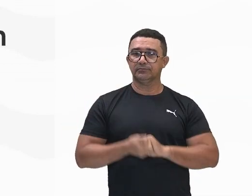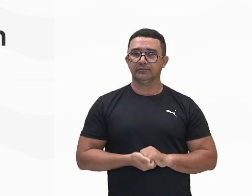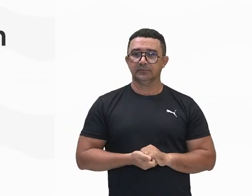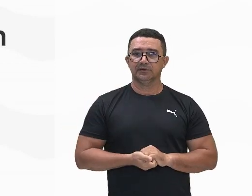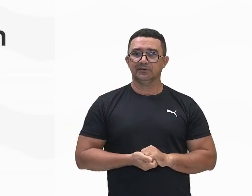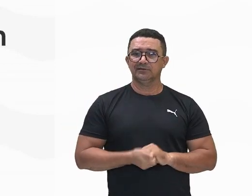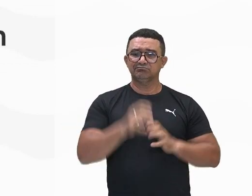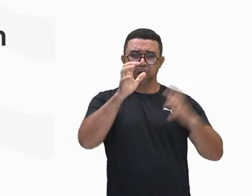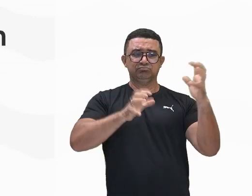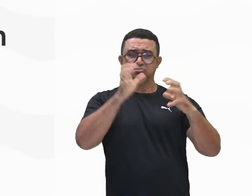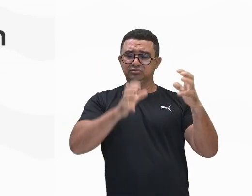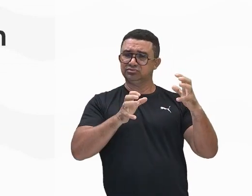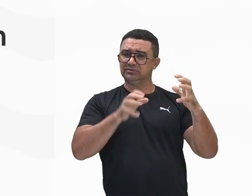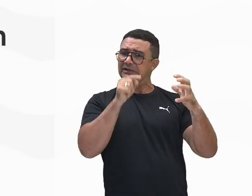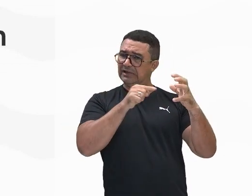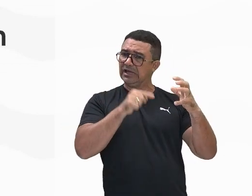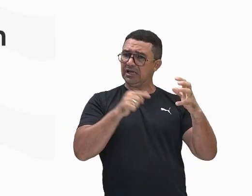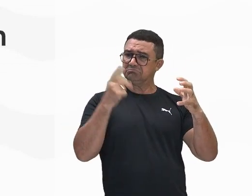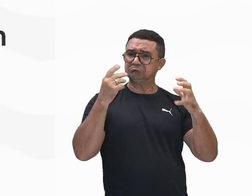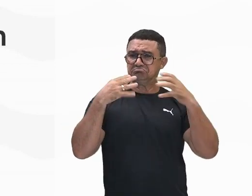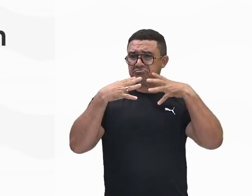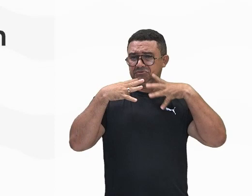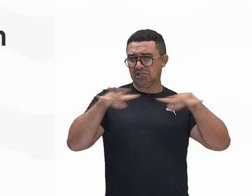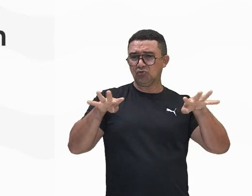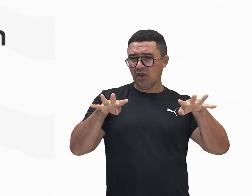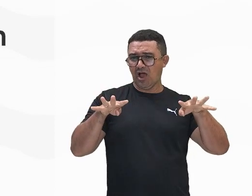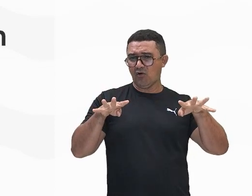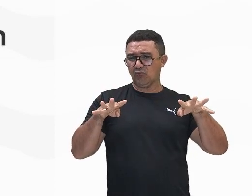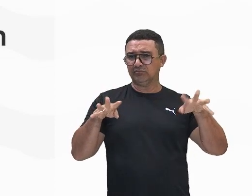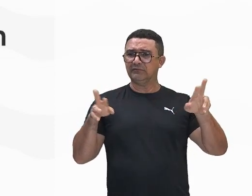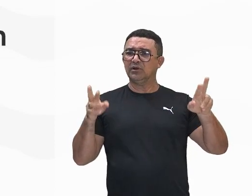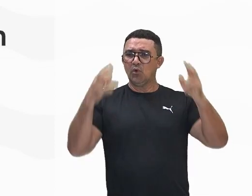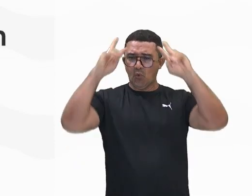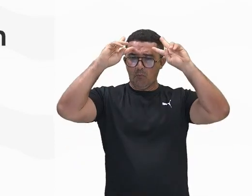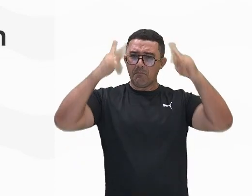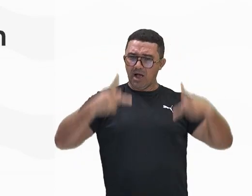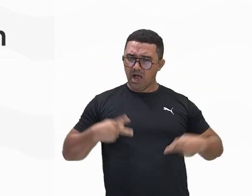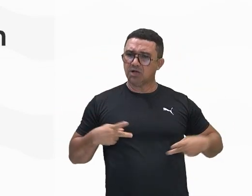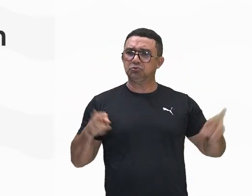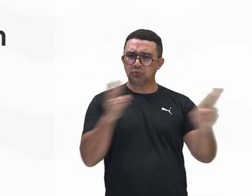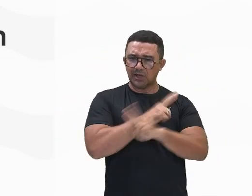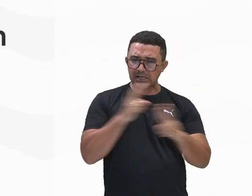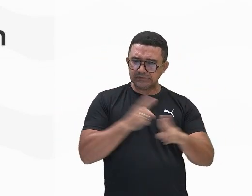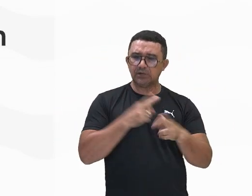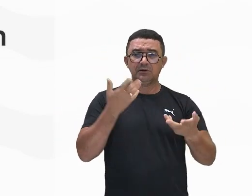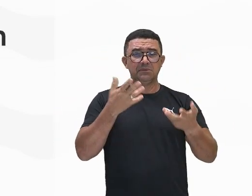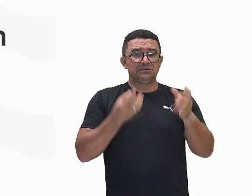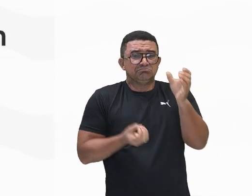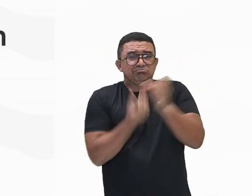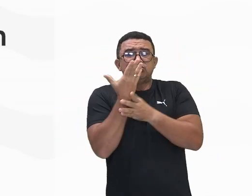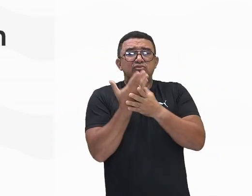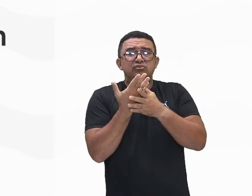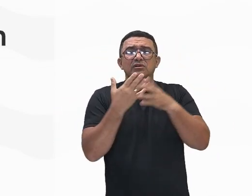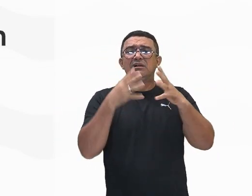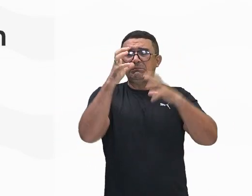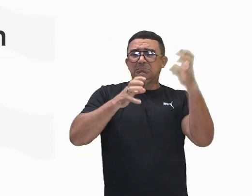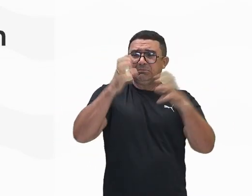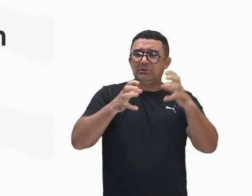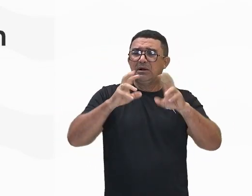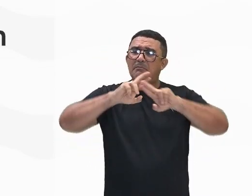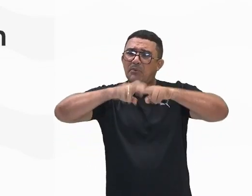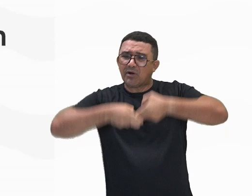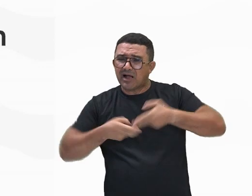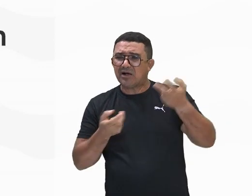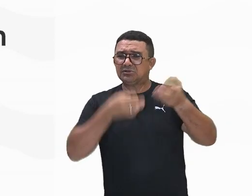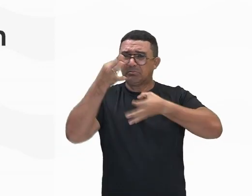Conflitos são parte natural da convivência humana. Elas surgem de diferentes opiniões, interesses divergentes e até mesmo